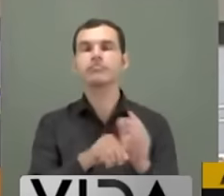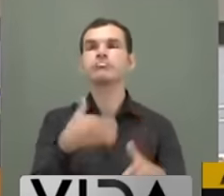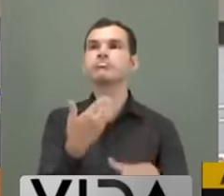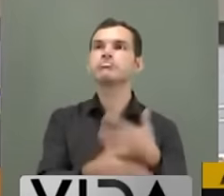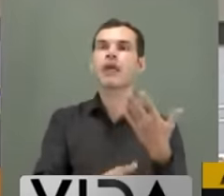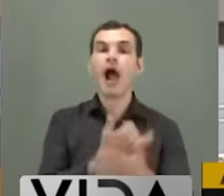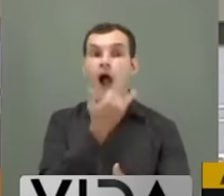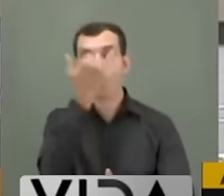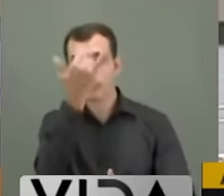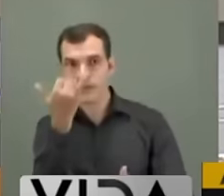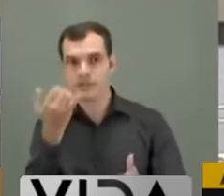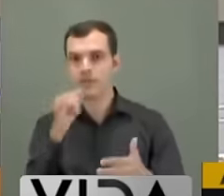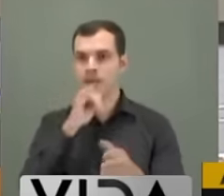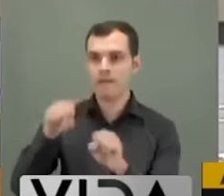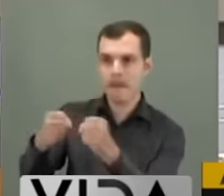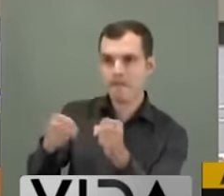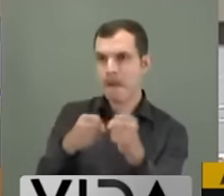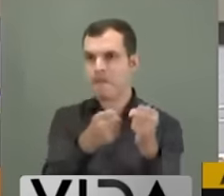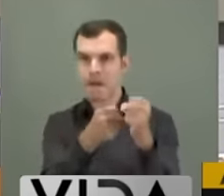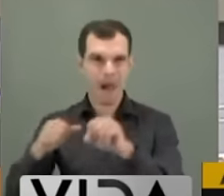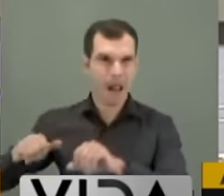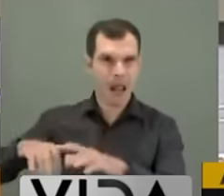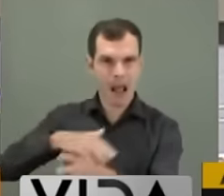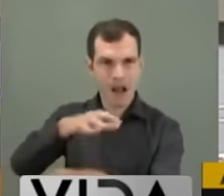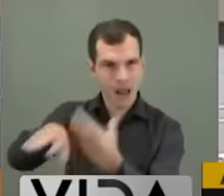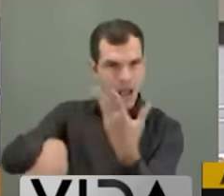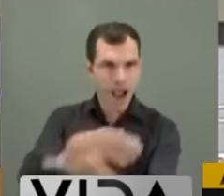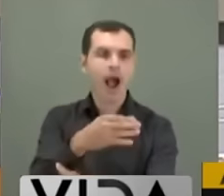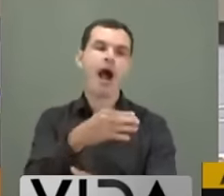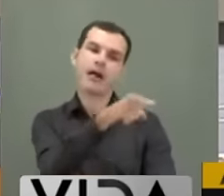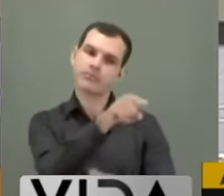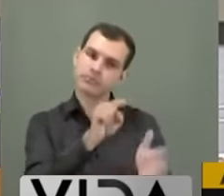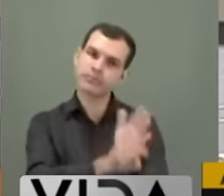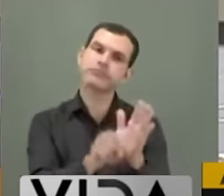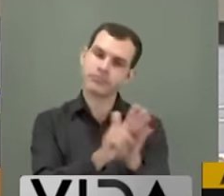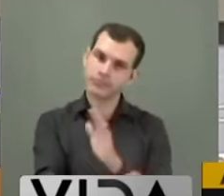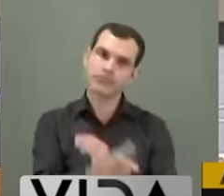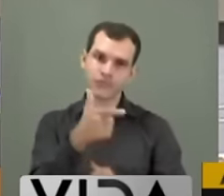ocorreu, graças a Deus. Então foi feita uma entrevista de controle migratório no aeroporto.